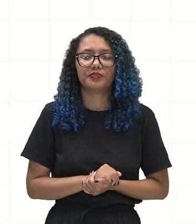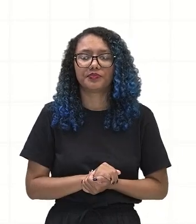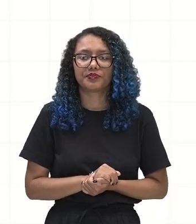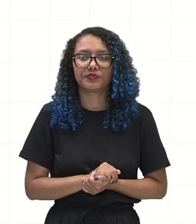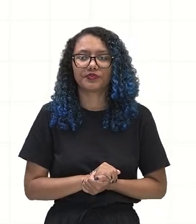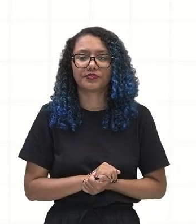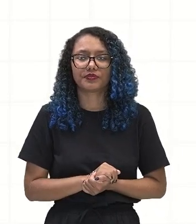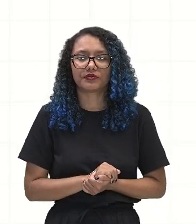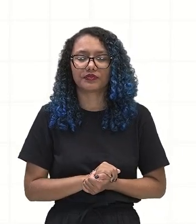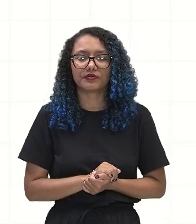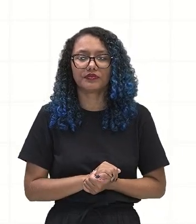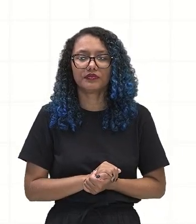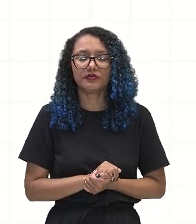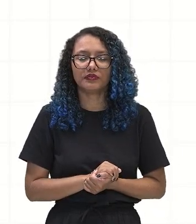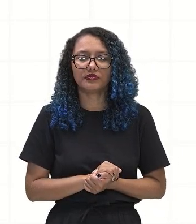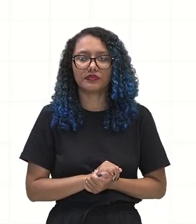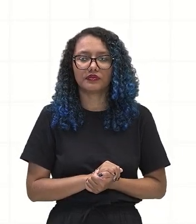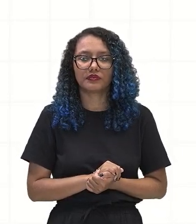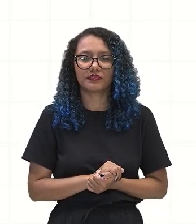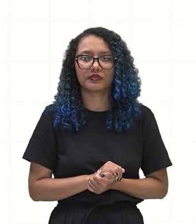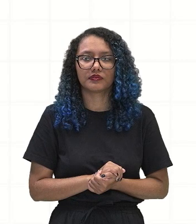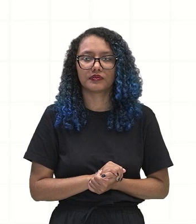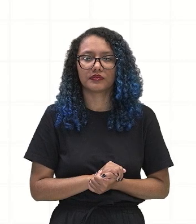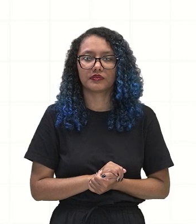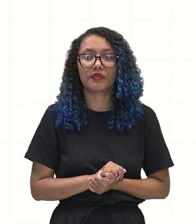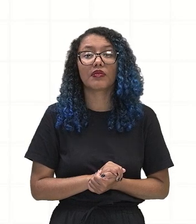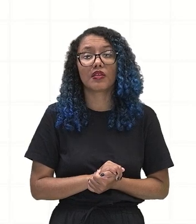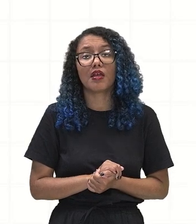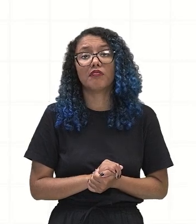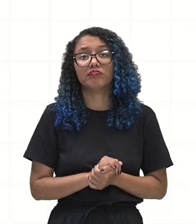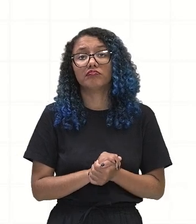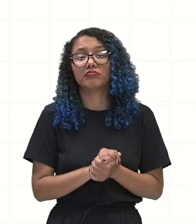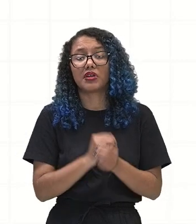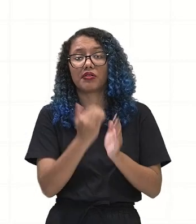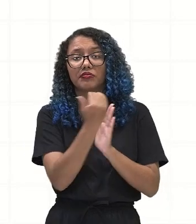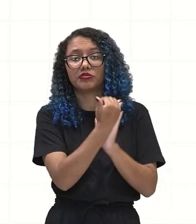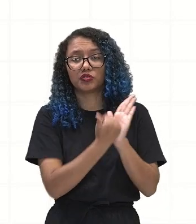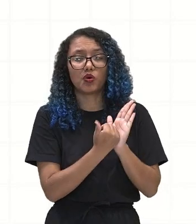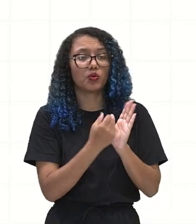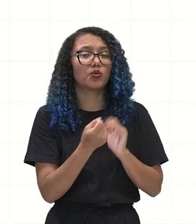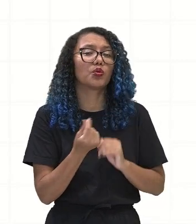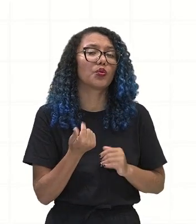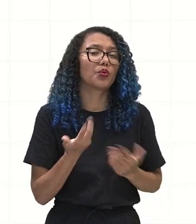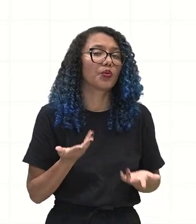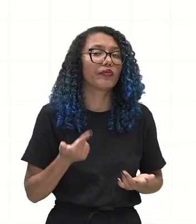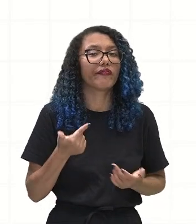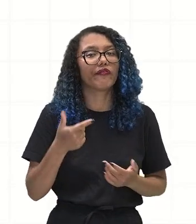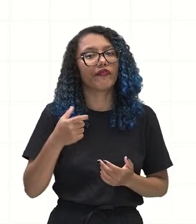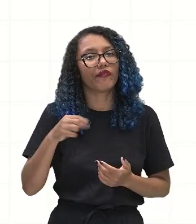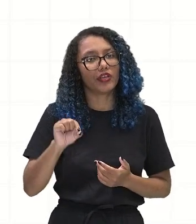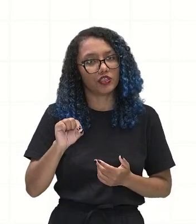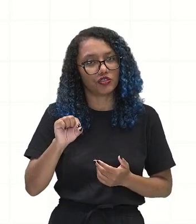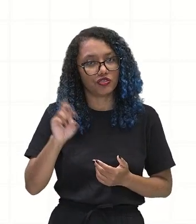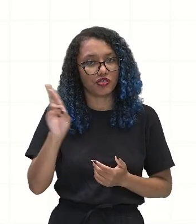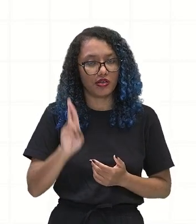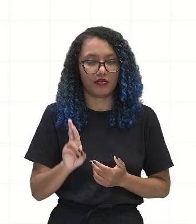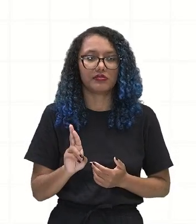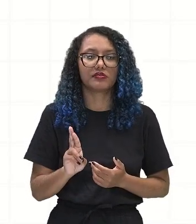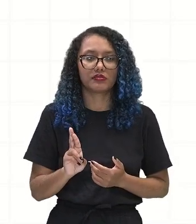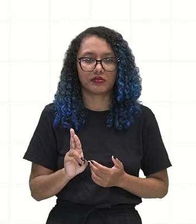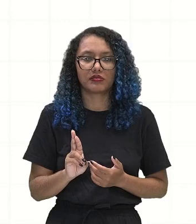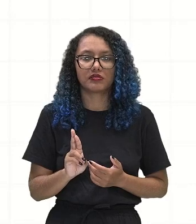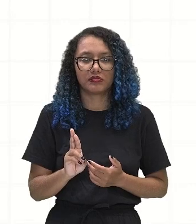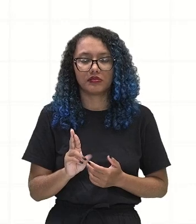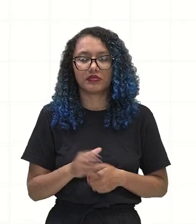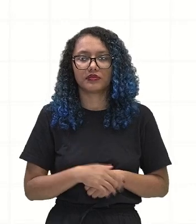20% ia ter R$20 de desconto, né? Seria o desconto para